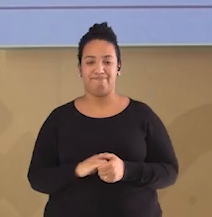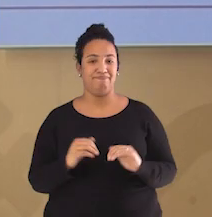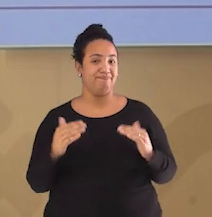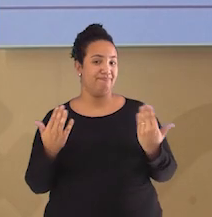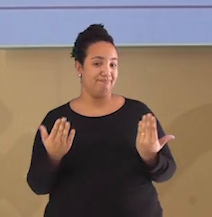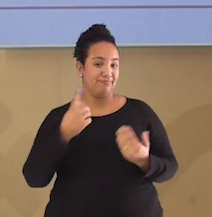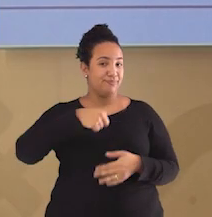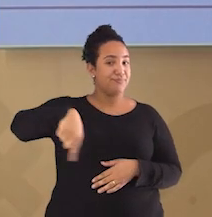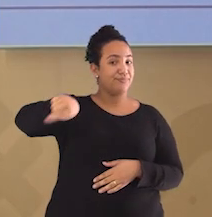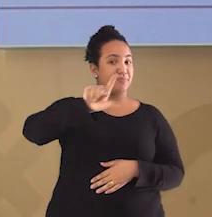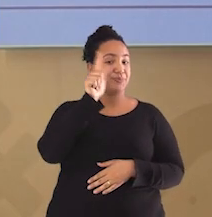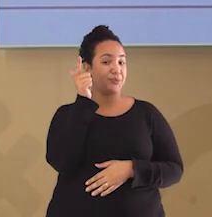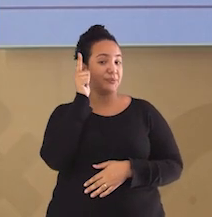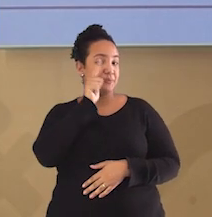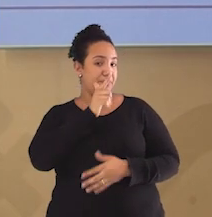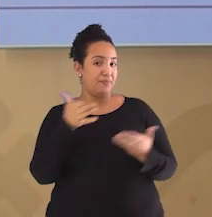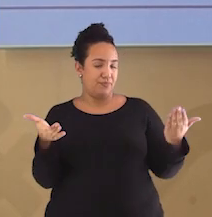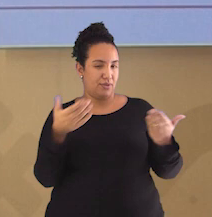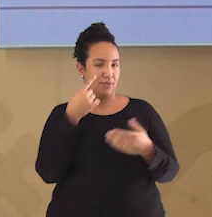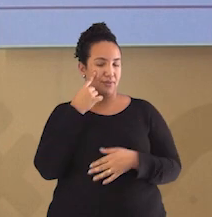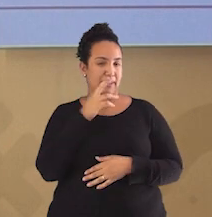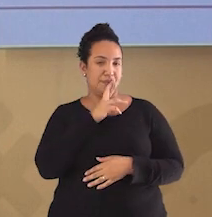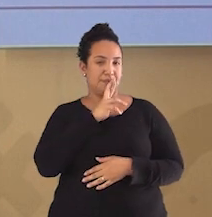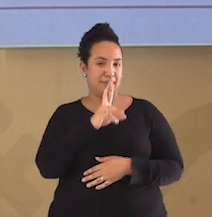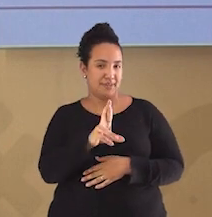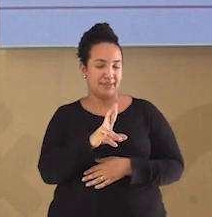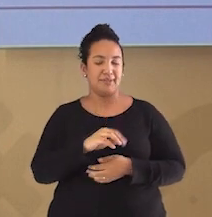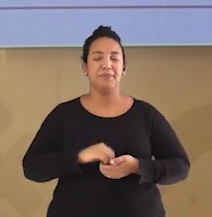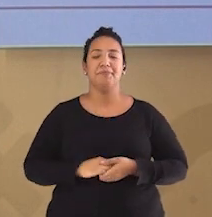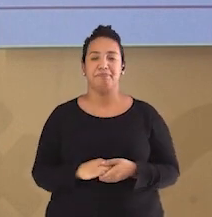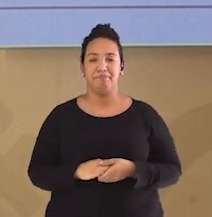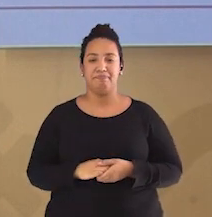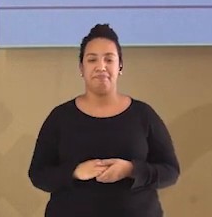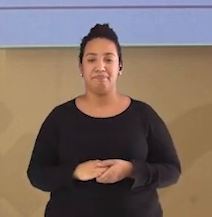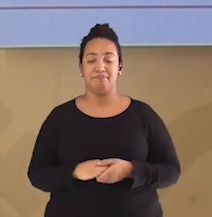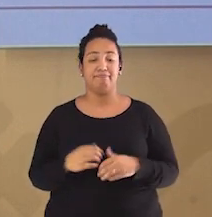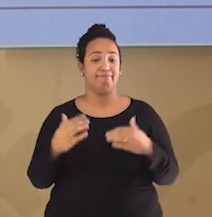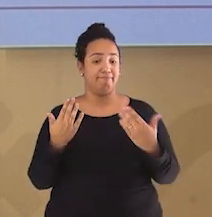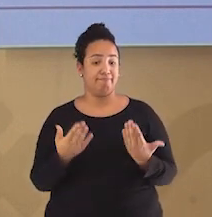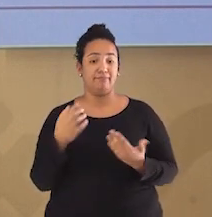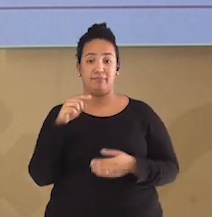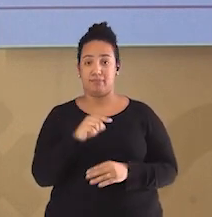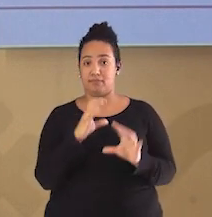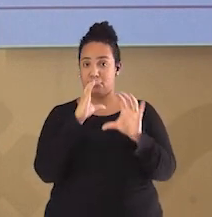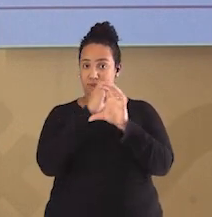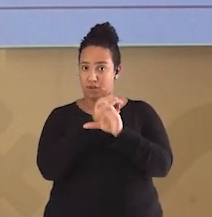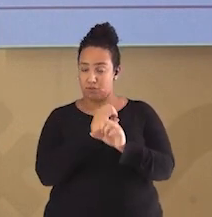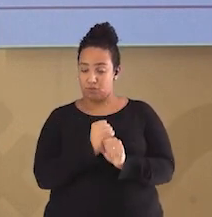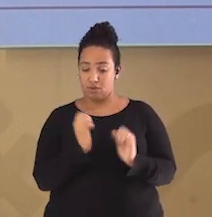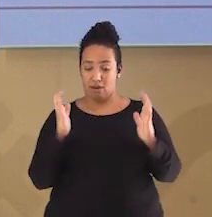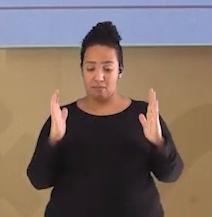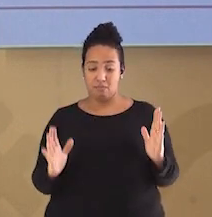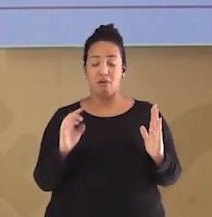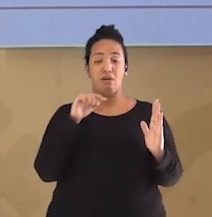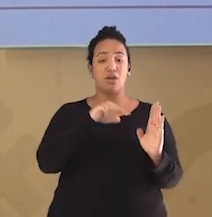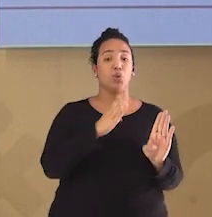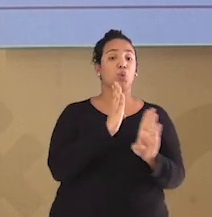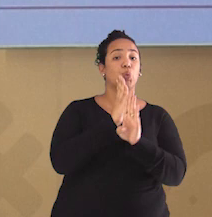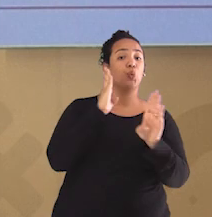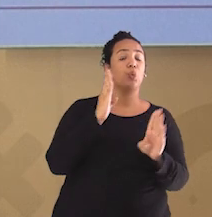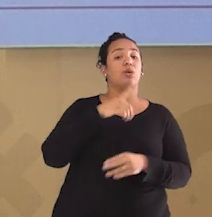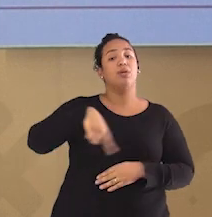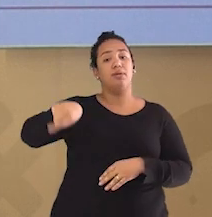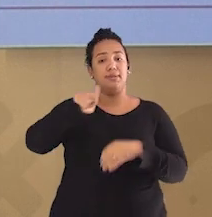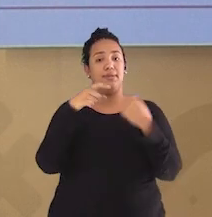E aí, você conseguiu? Vamos conferir as nossas respostas? Para calcular a medida do lado do quadrado,